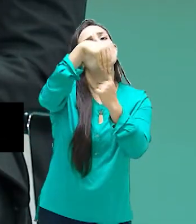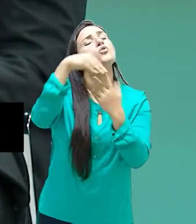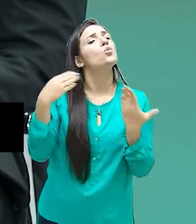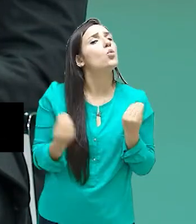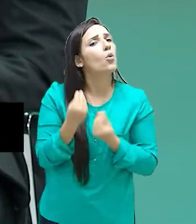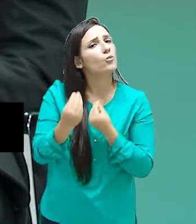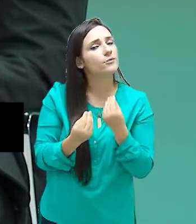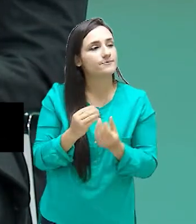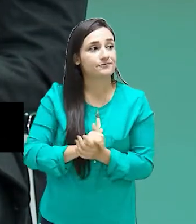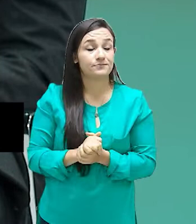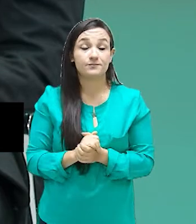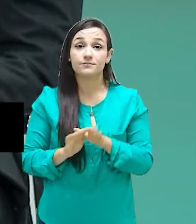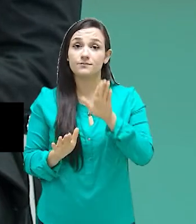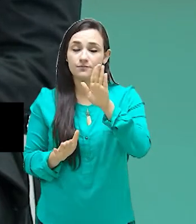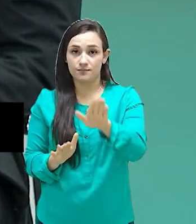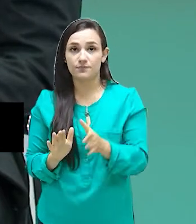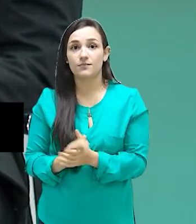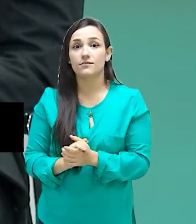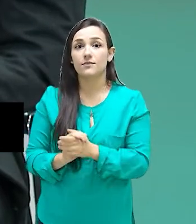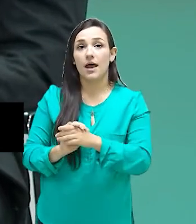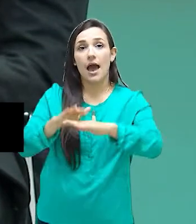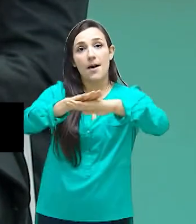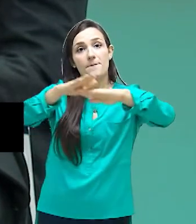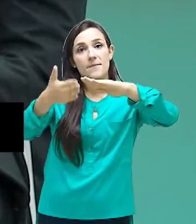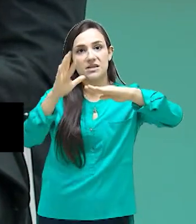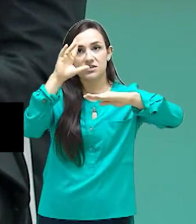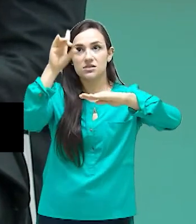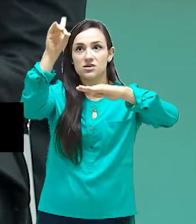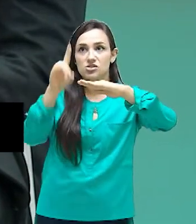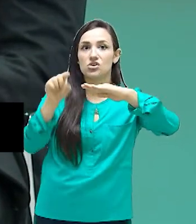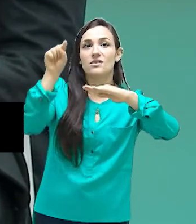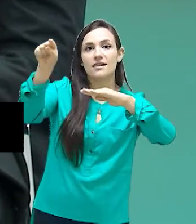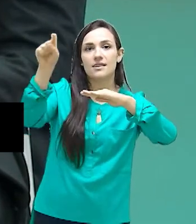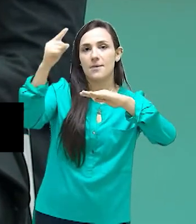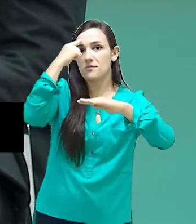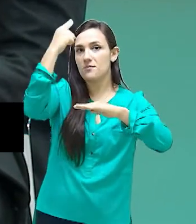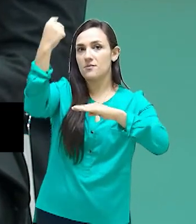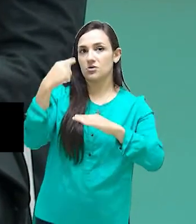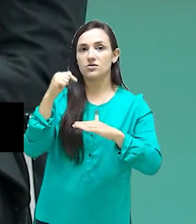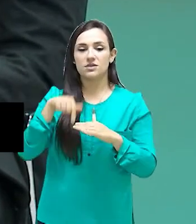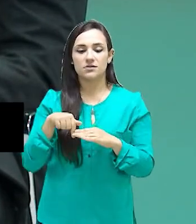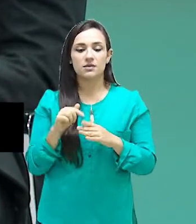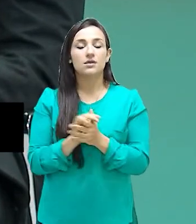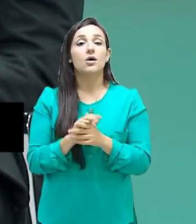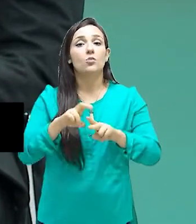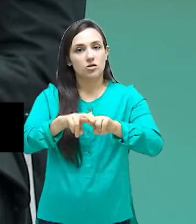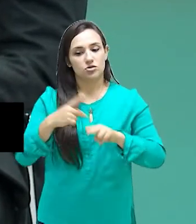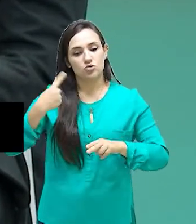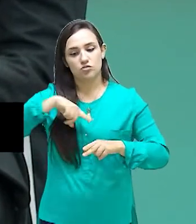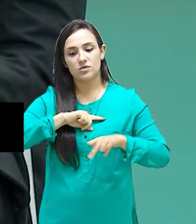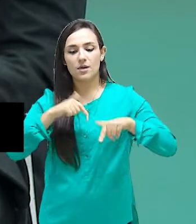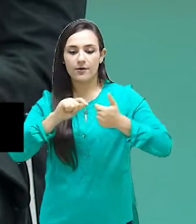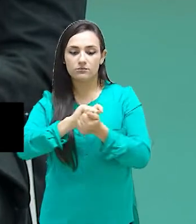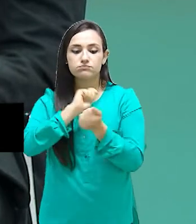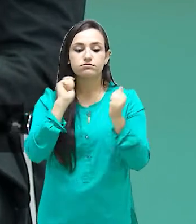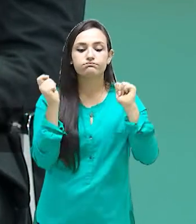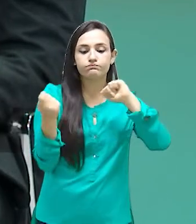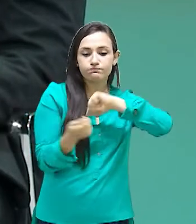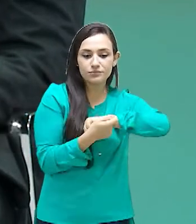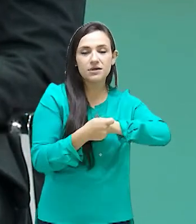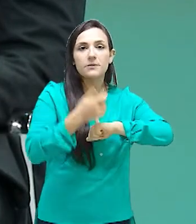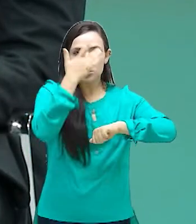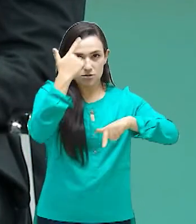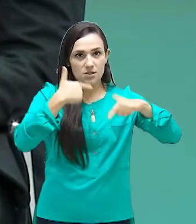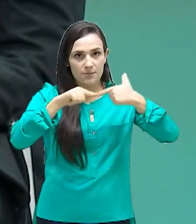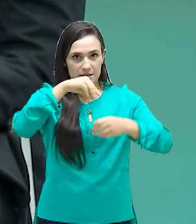A ideia inicial partiu de ordem da mesa diretora. O trabalho foi instrumentalizado, né, pela SAUJ e por